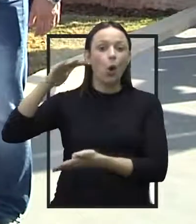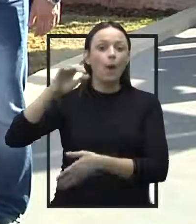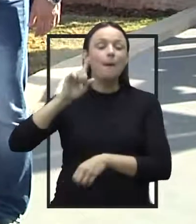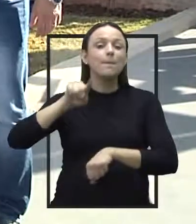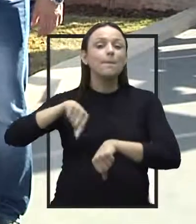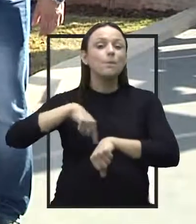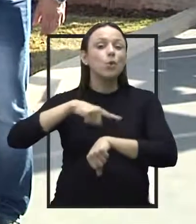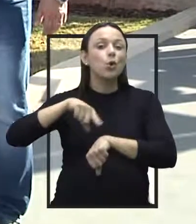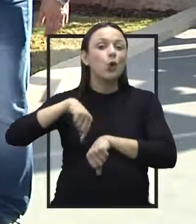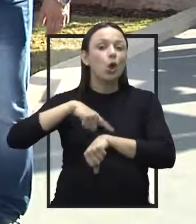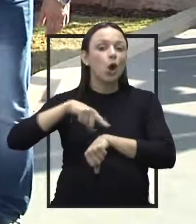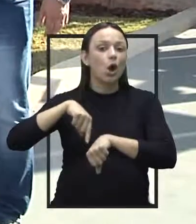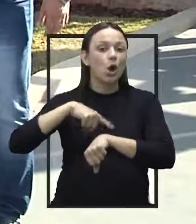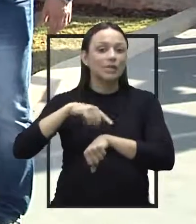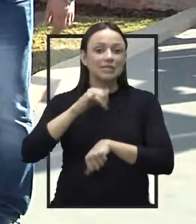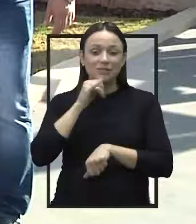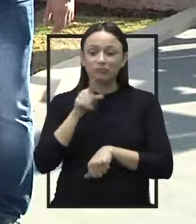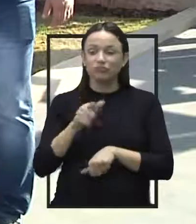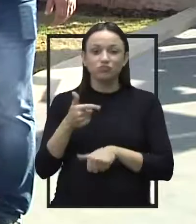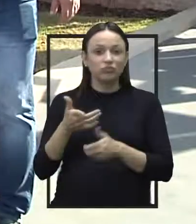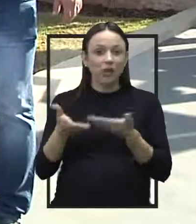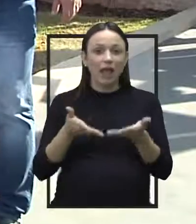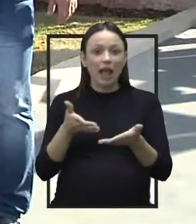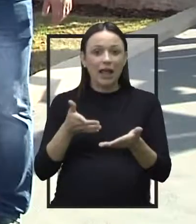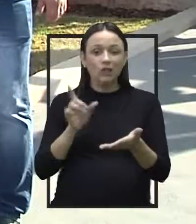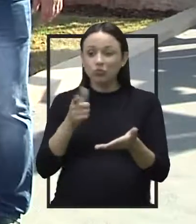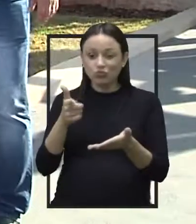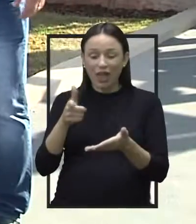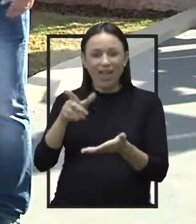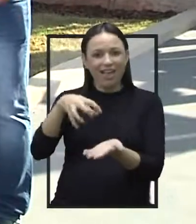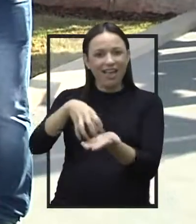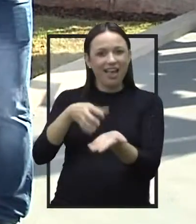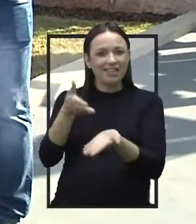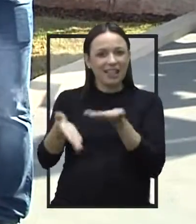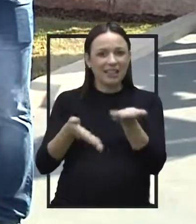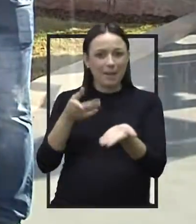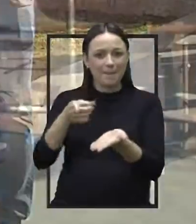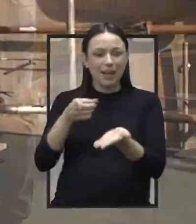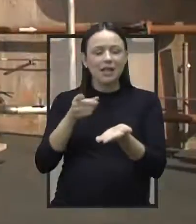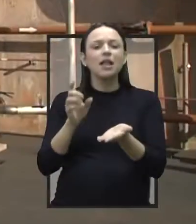se não estivesse tratado aquele esgoto, seria despejado naquele riacho que